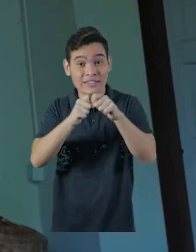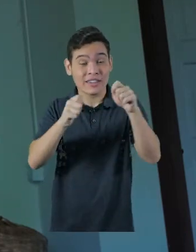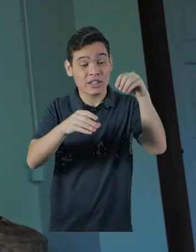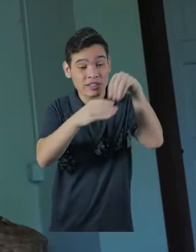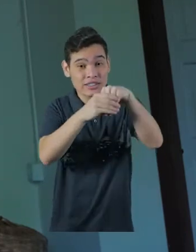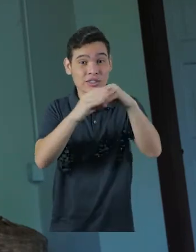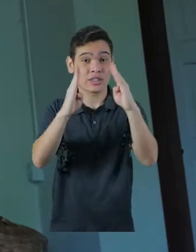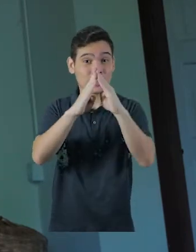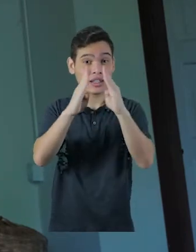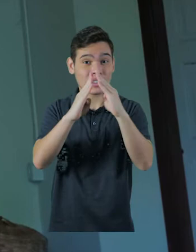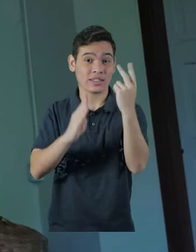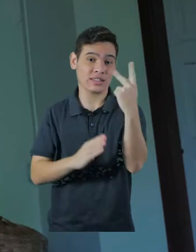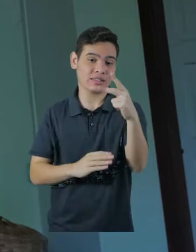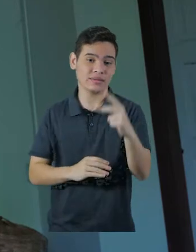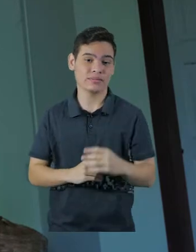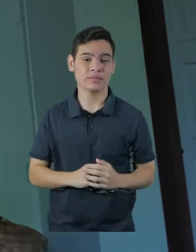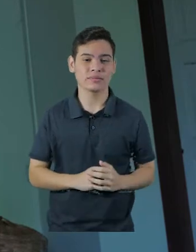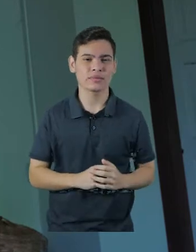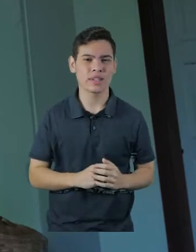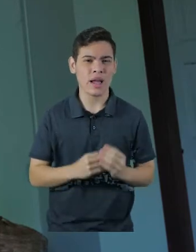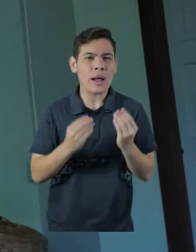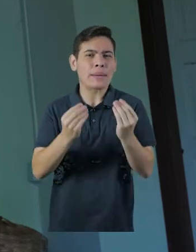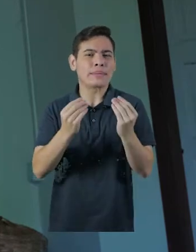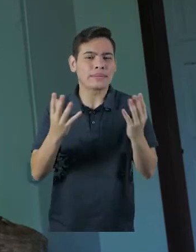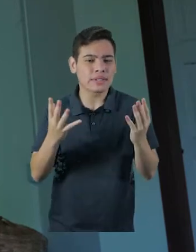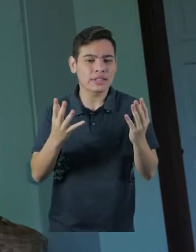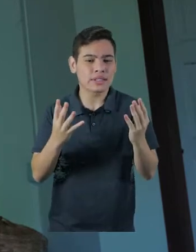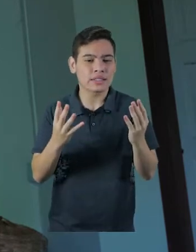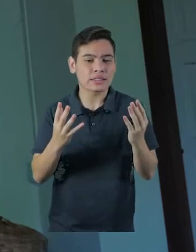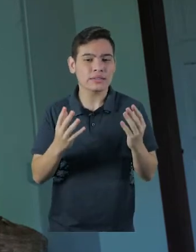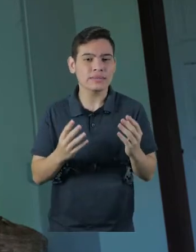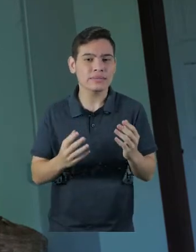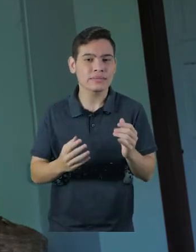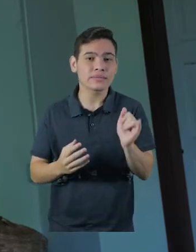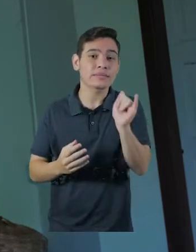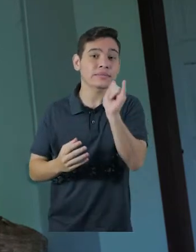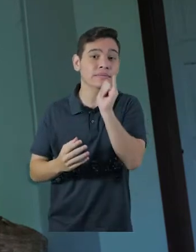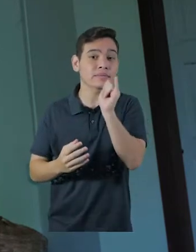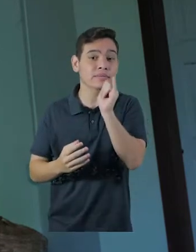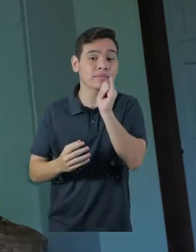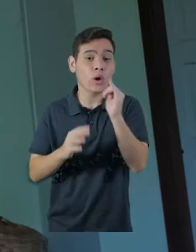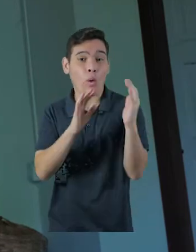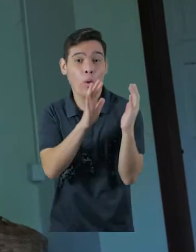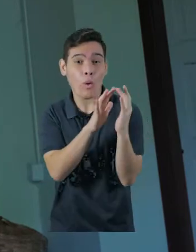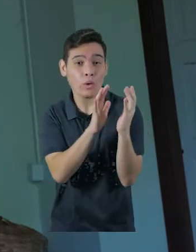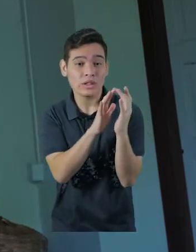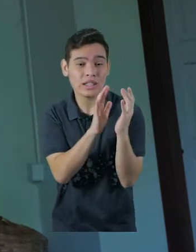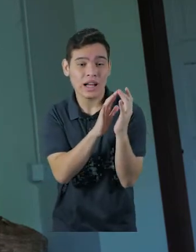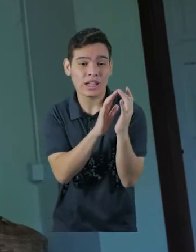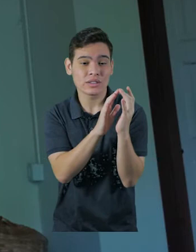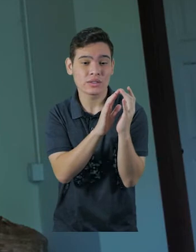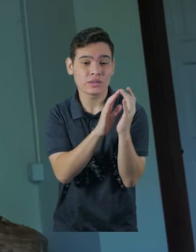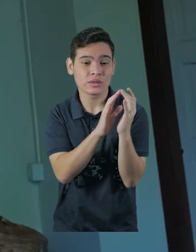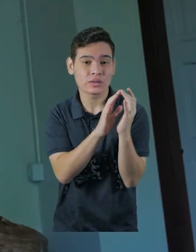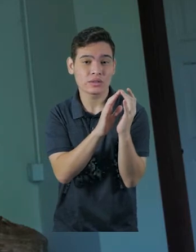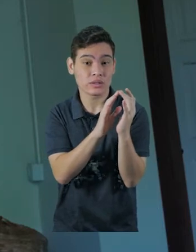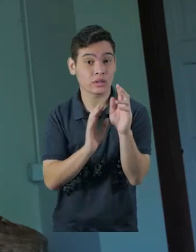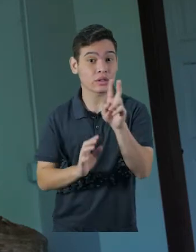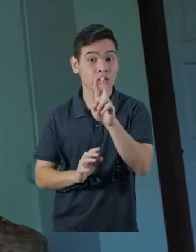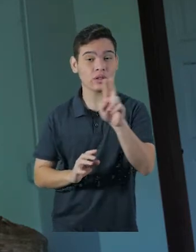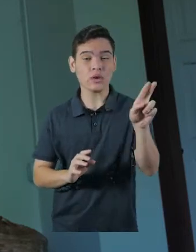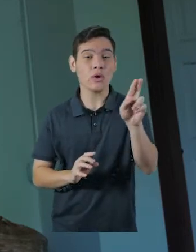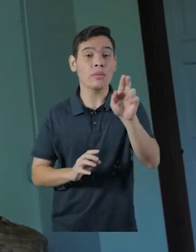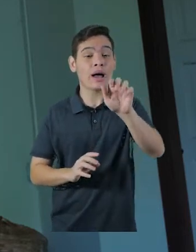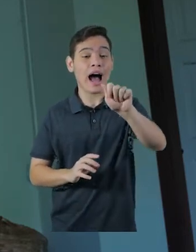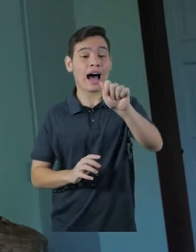isolamento, em que a gente vai buscar aplicar alguns princípios do contato e do que seria essa dança a dois,